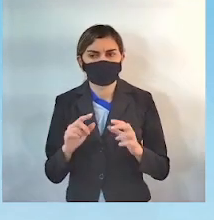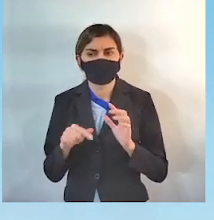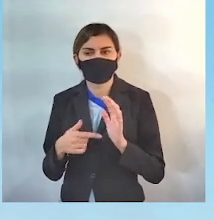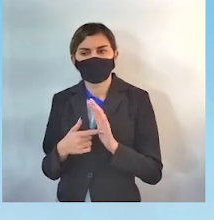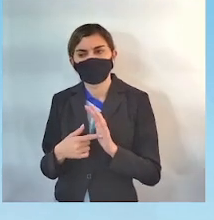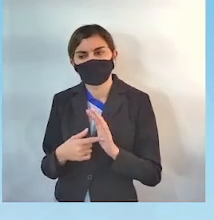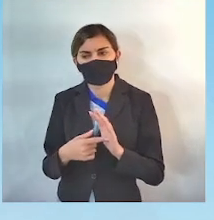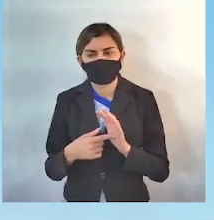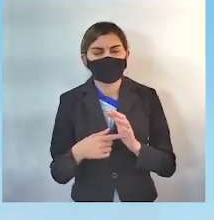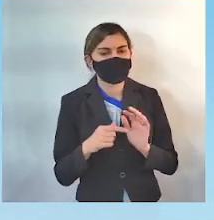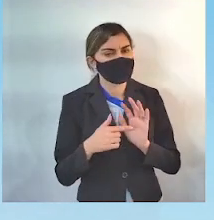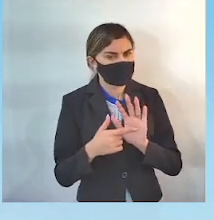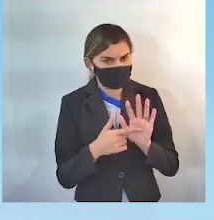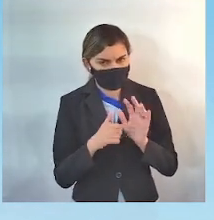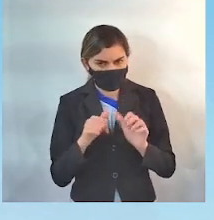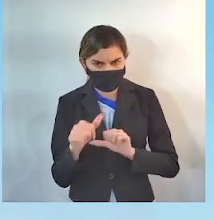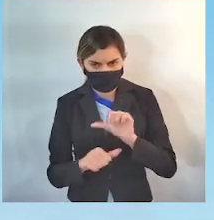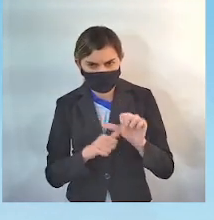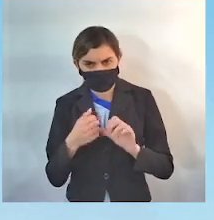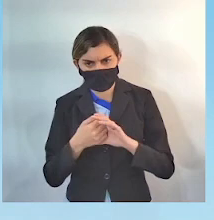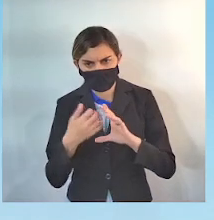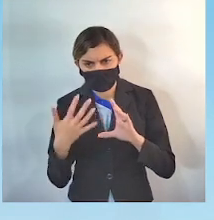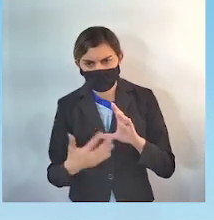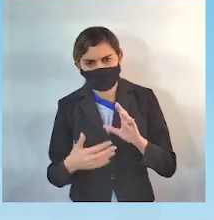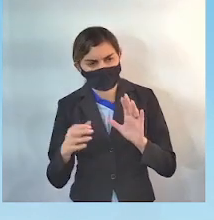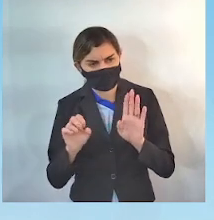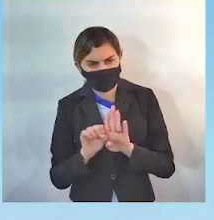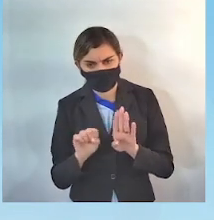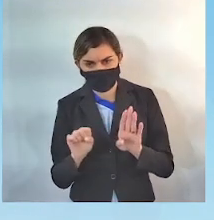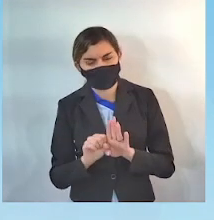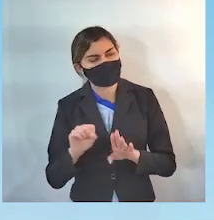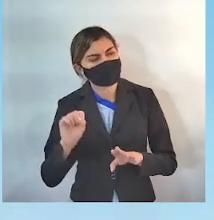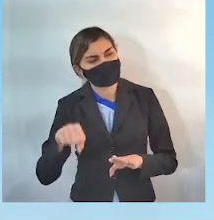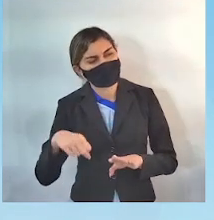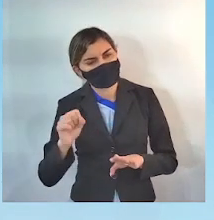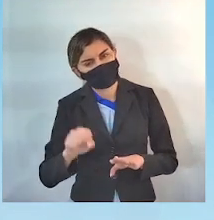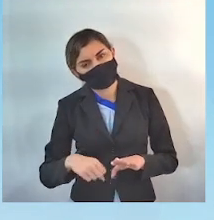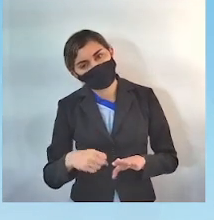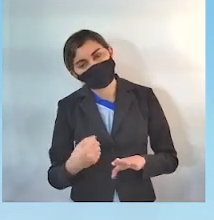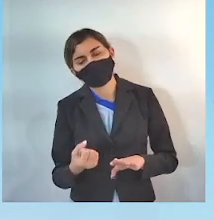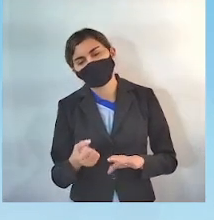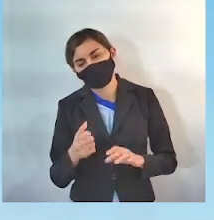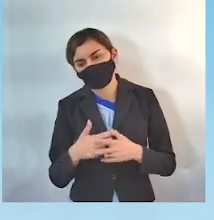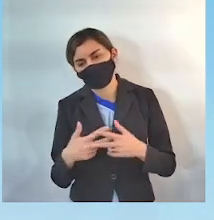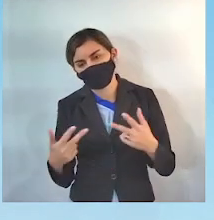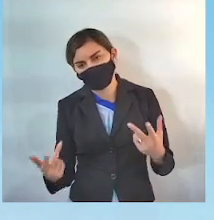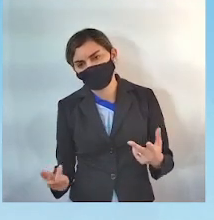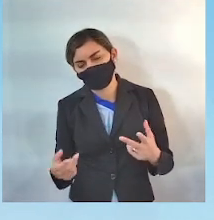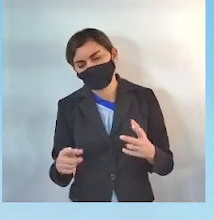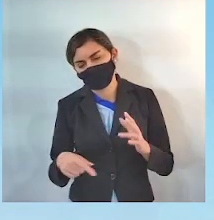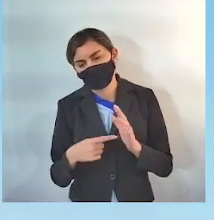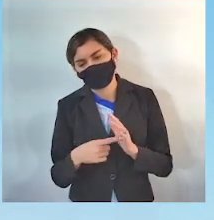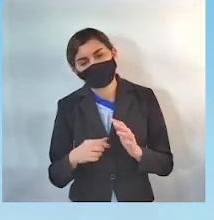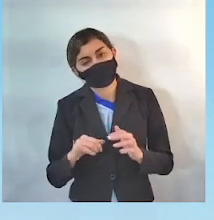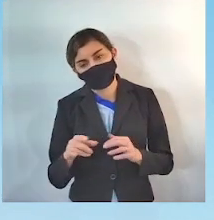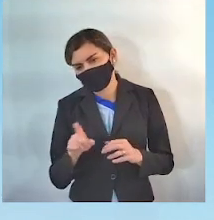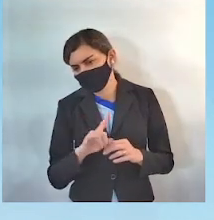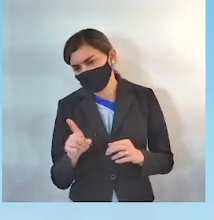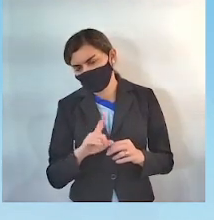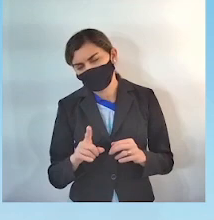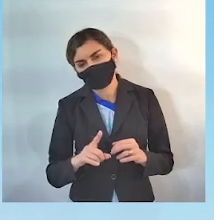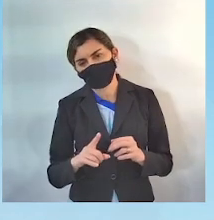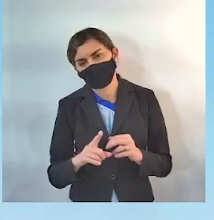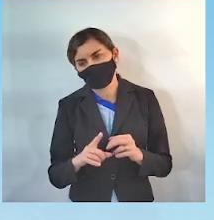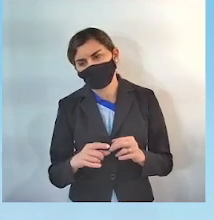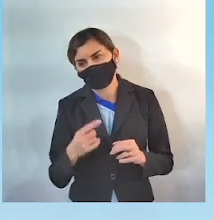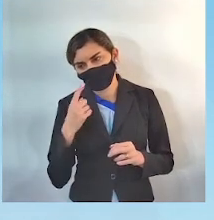como modificador? Ele está caracterizando esse substantivo? Sim. Se sim, é um possessive adjectives. Se não, é um